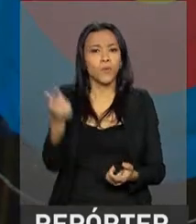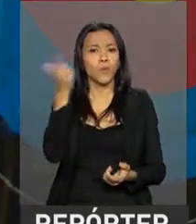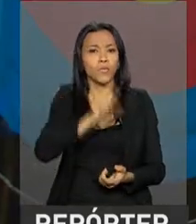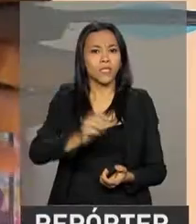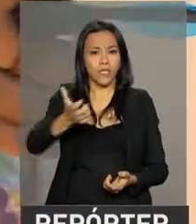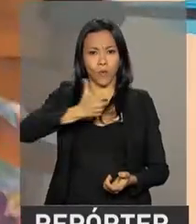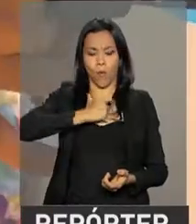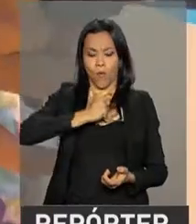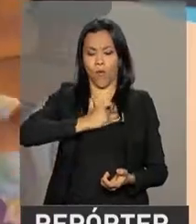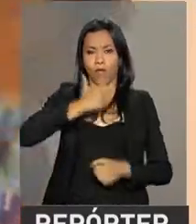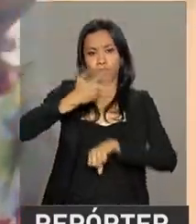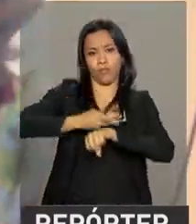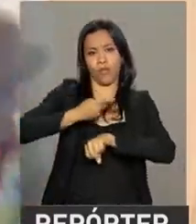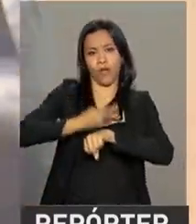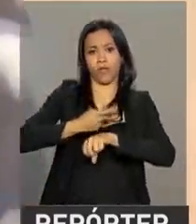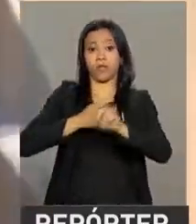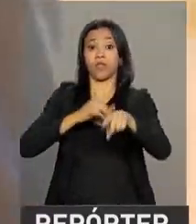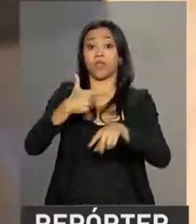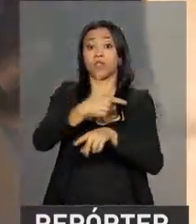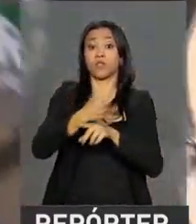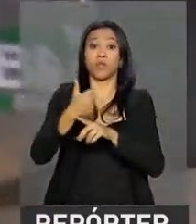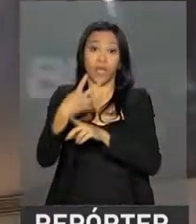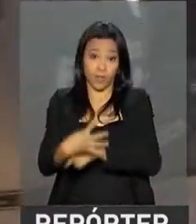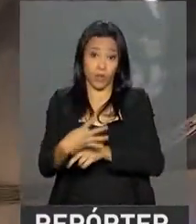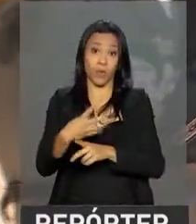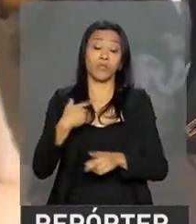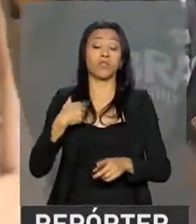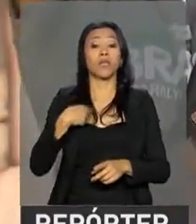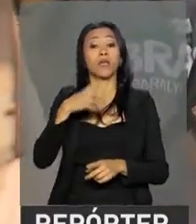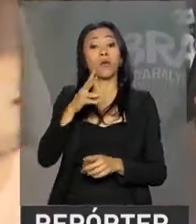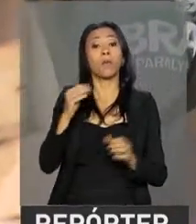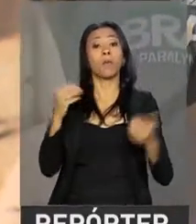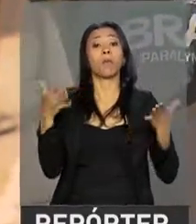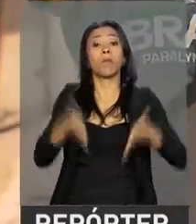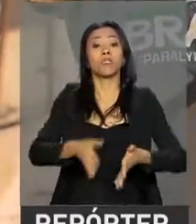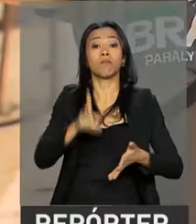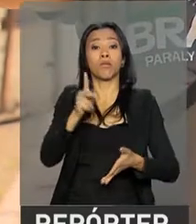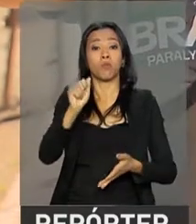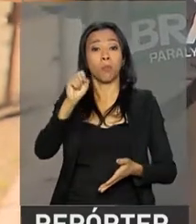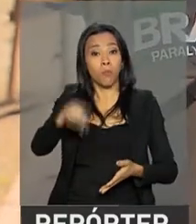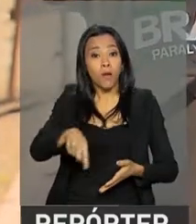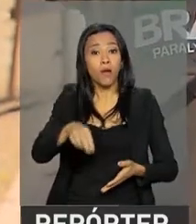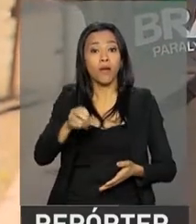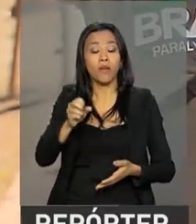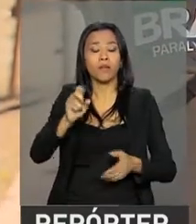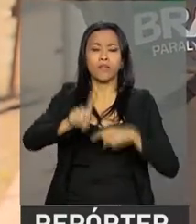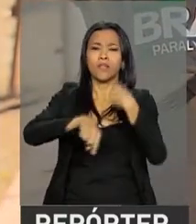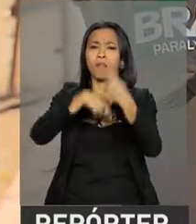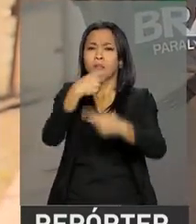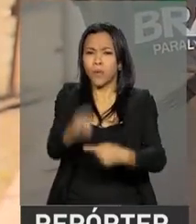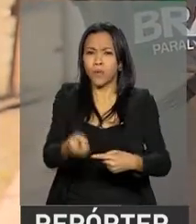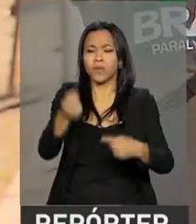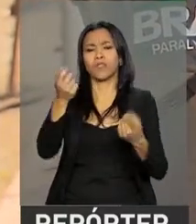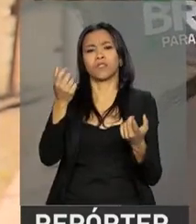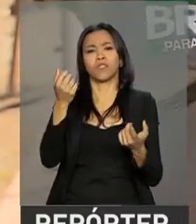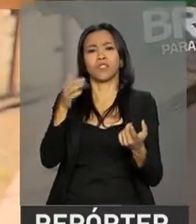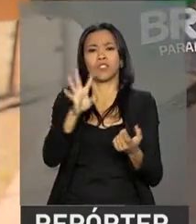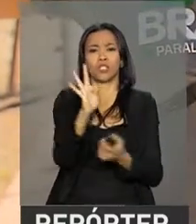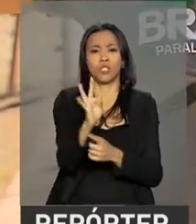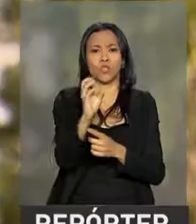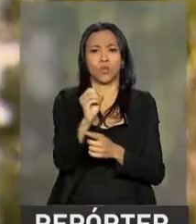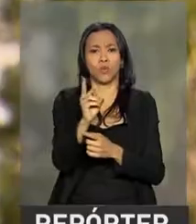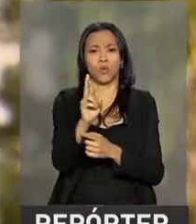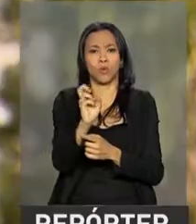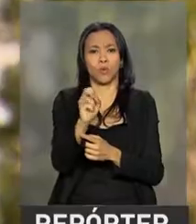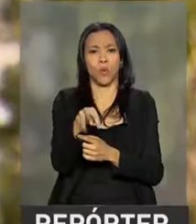medalhas de prata. Em 2014 eu participei do Parapan, fiquei em quarto lugar. Para 2015 participar do Parapan geral de Toronto. E